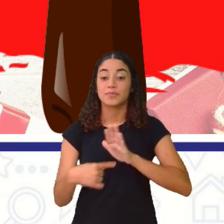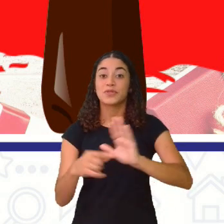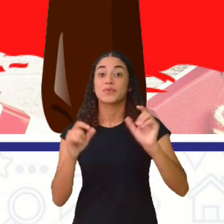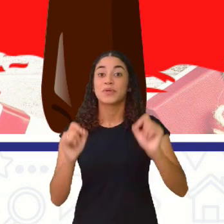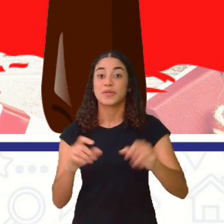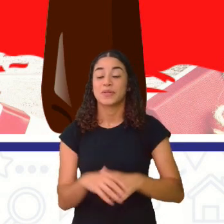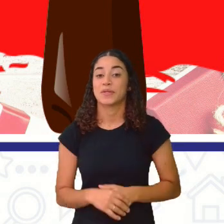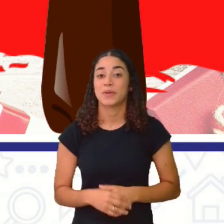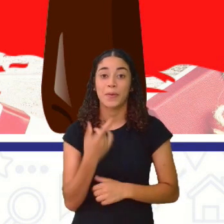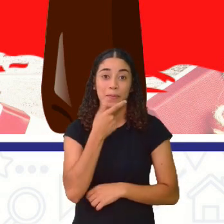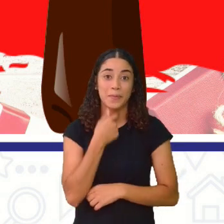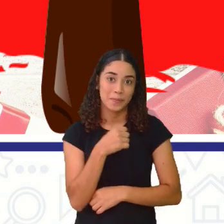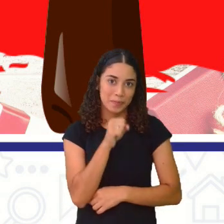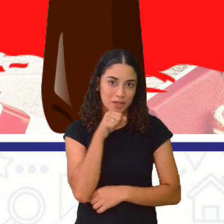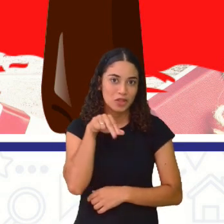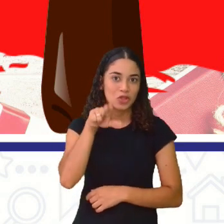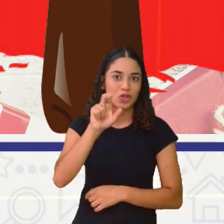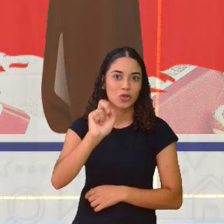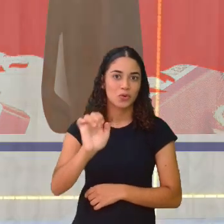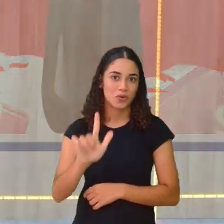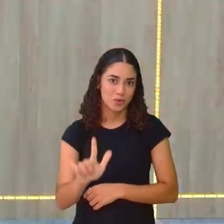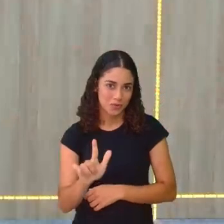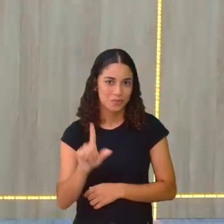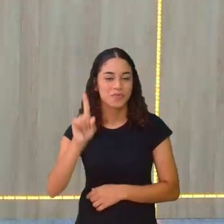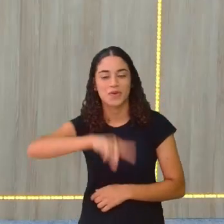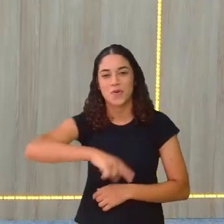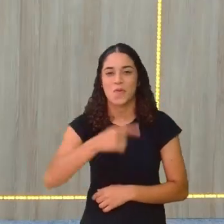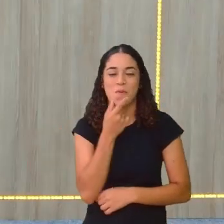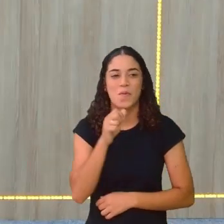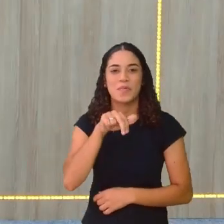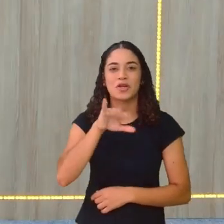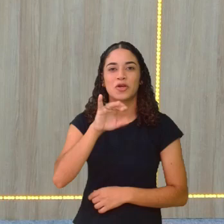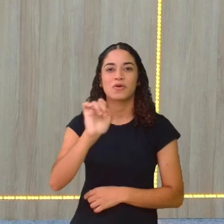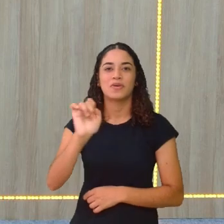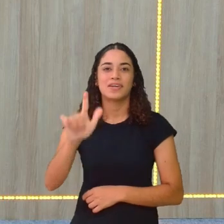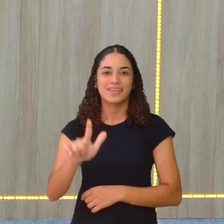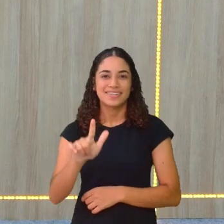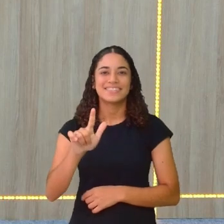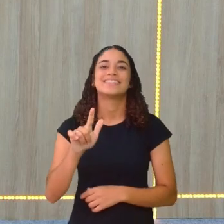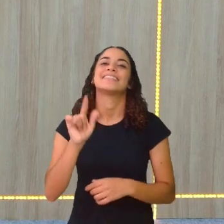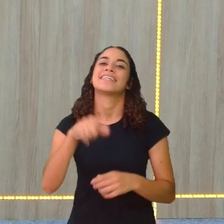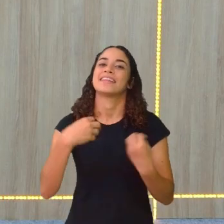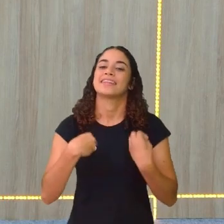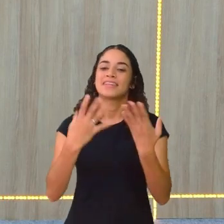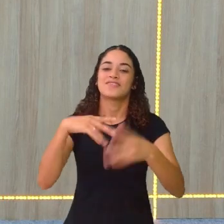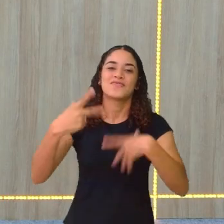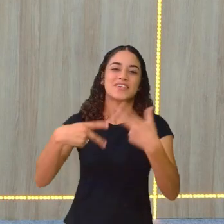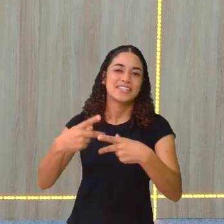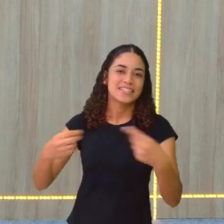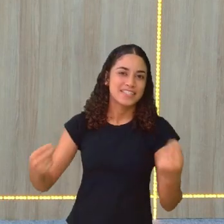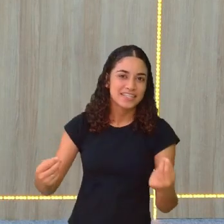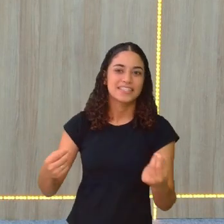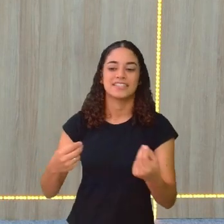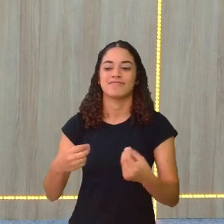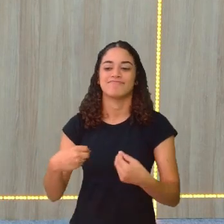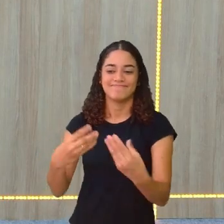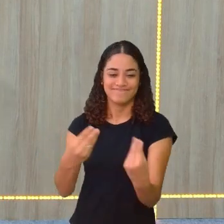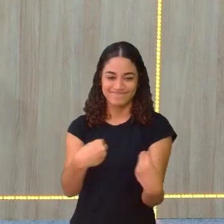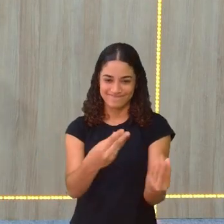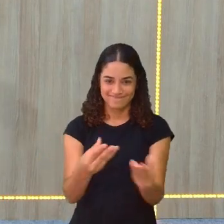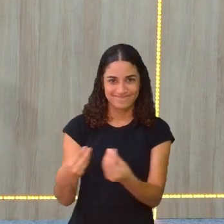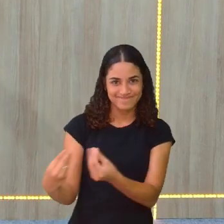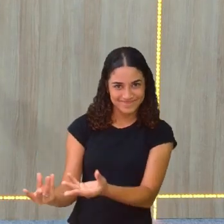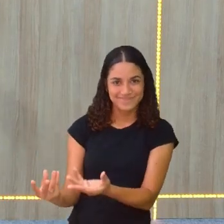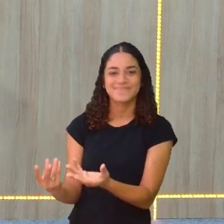imagem do Papai Noel, né, o São Nicolau, ele entregando os presentes, aí ele entregava os presentes para o